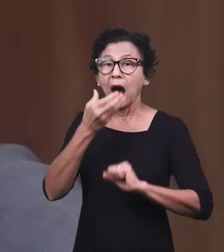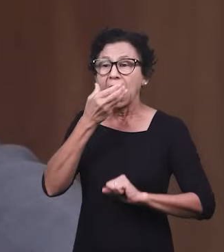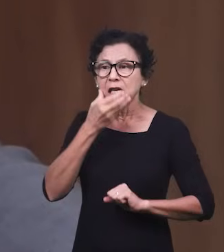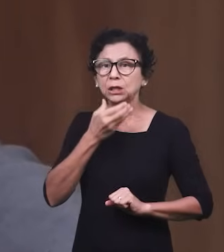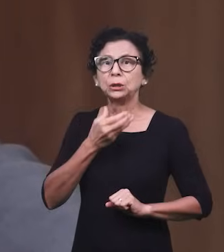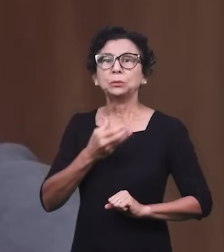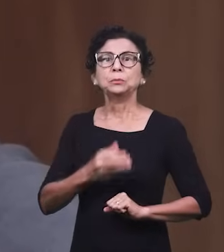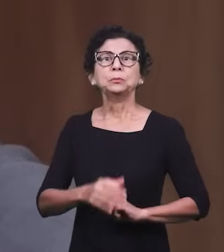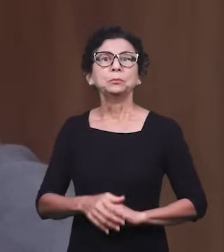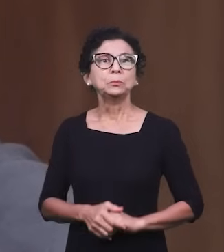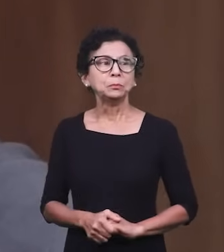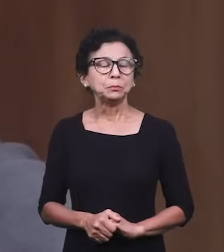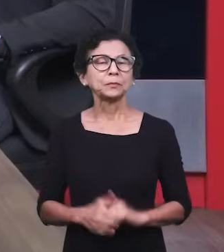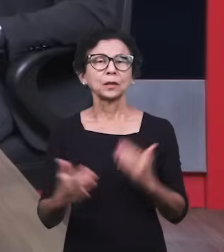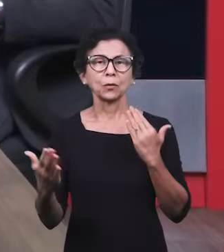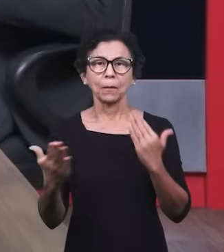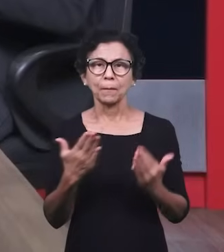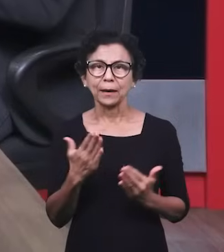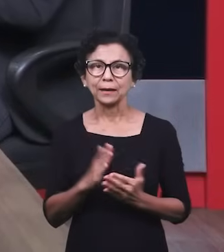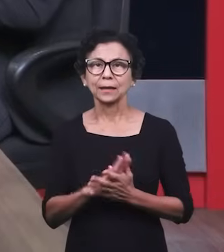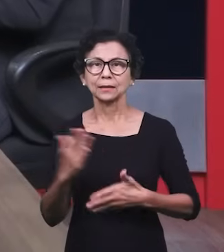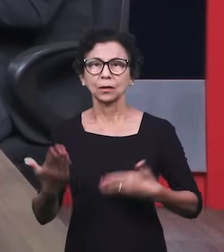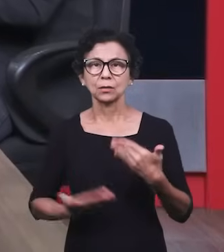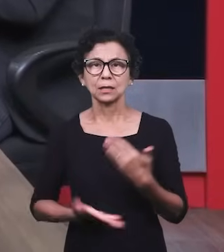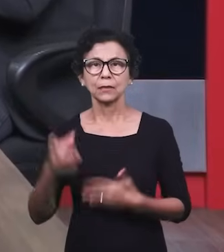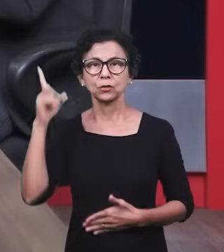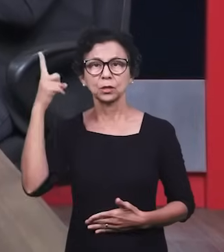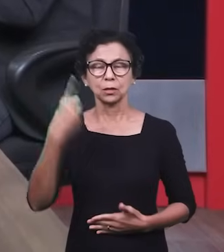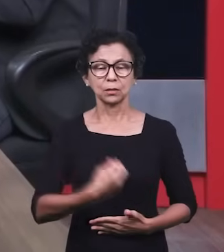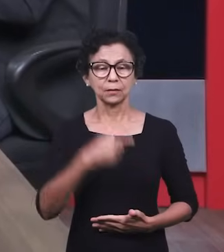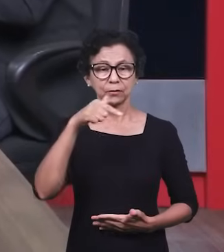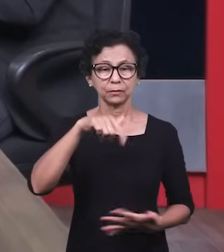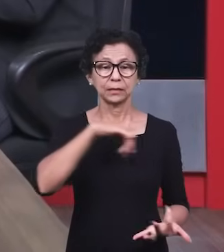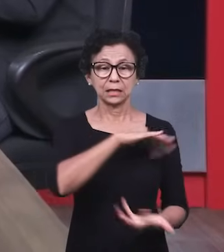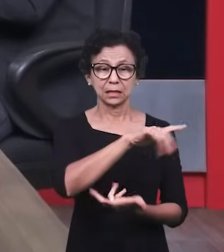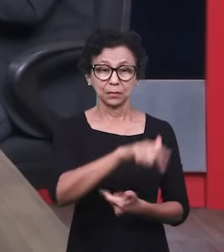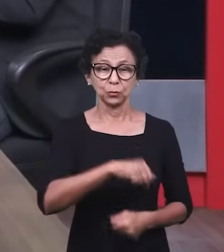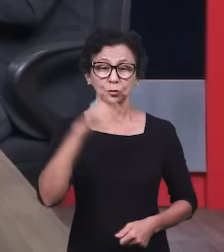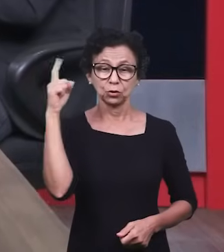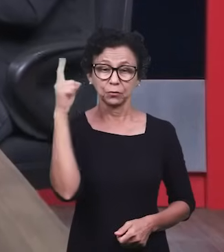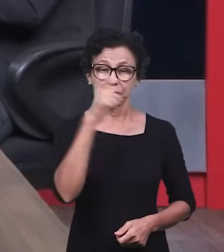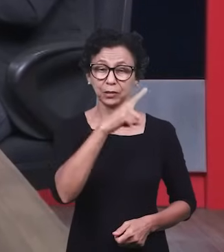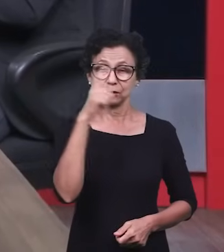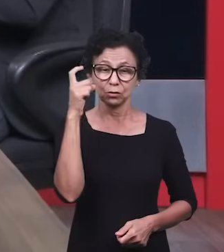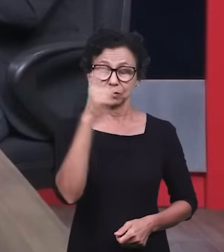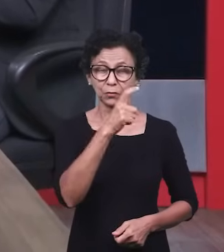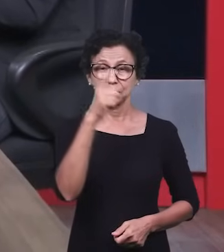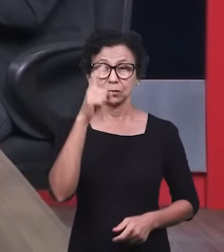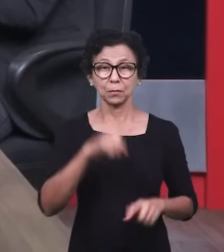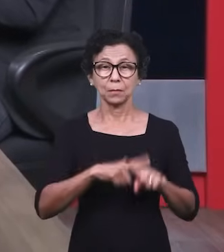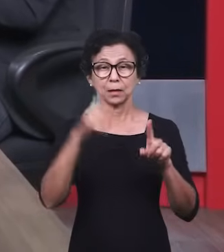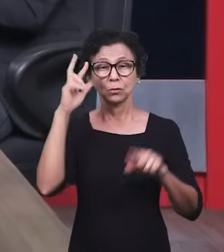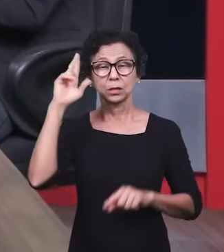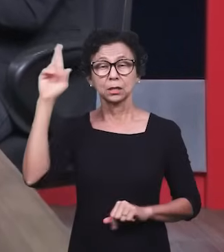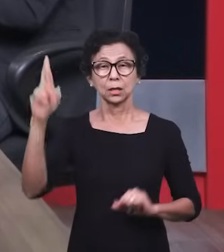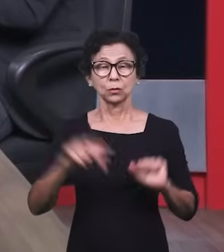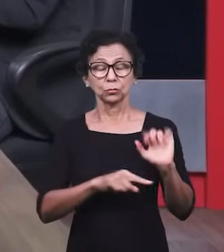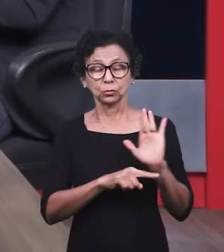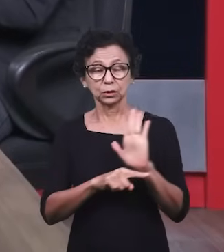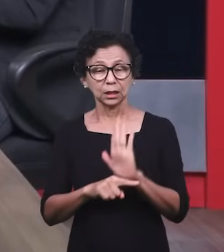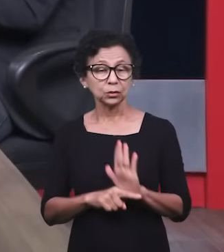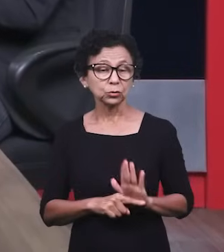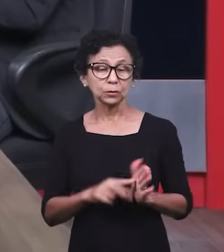Senhor muito bem interessante que você falou eh a gente considera algumas plantas né